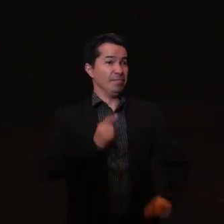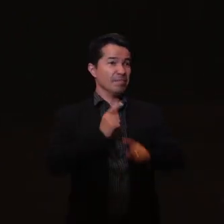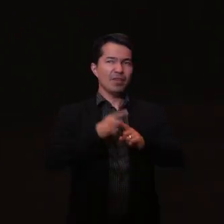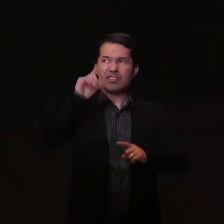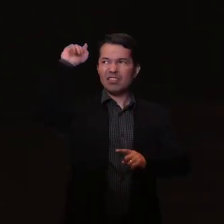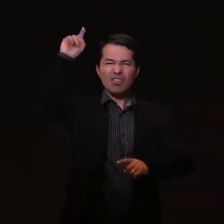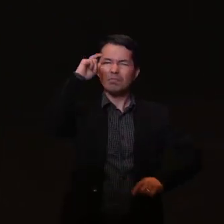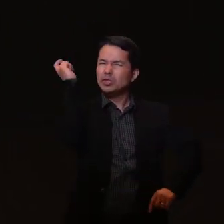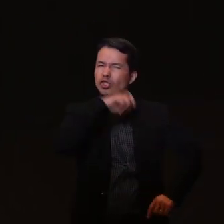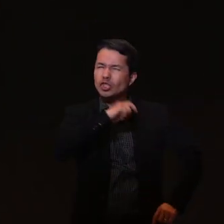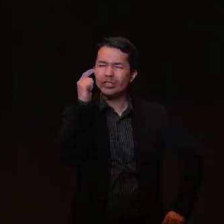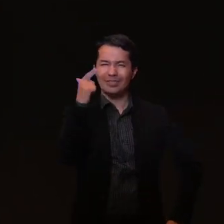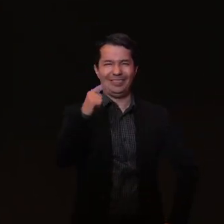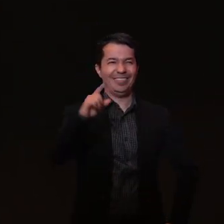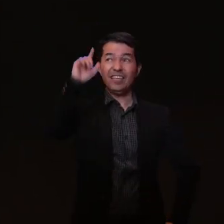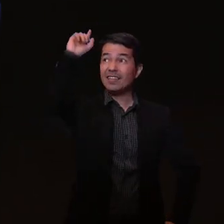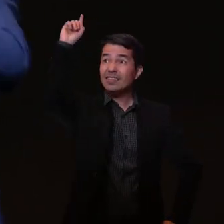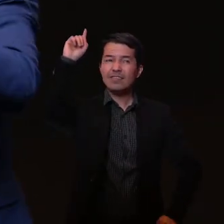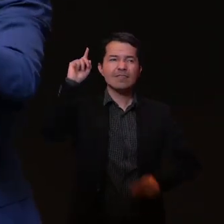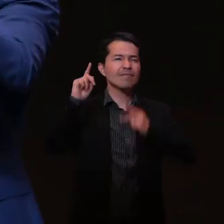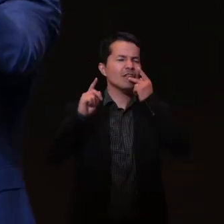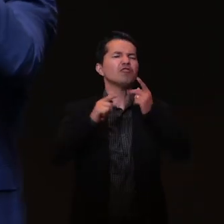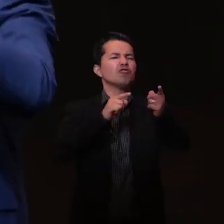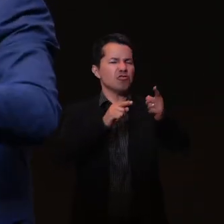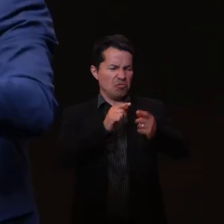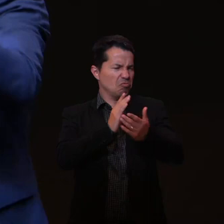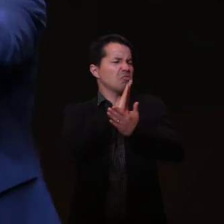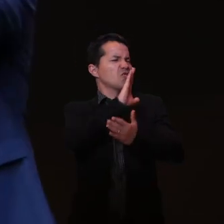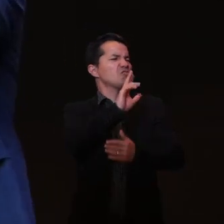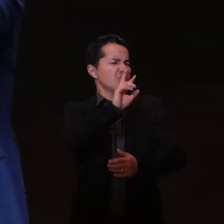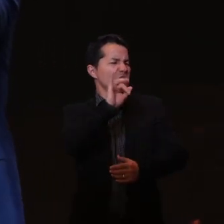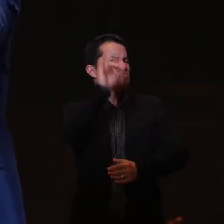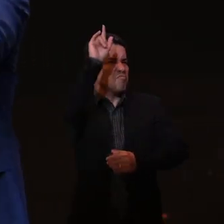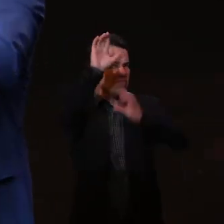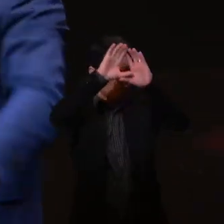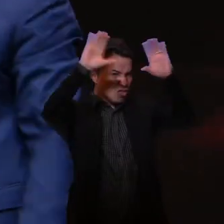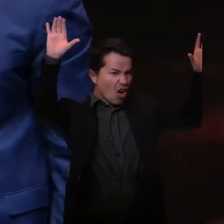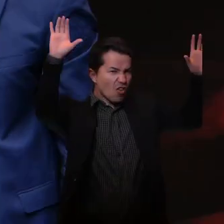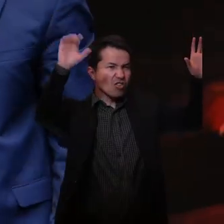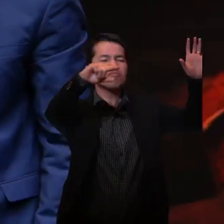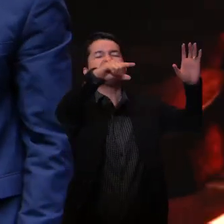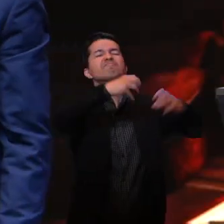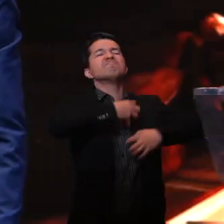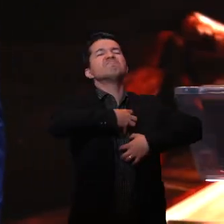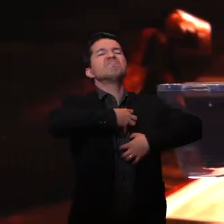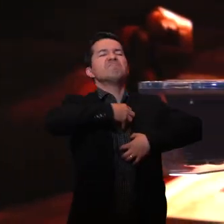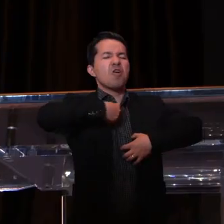não decepciona e que é gerada pelo Espírito em nosso coração.